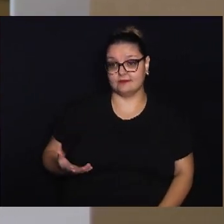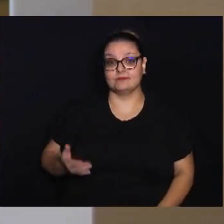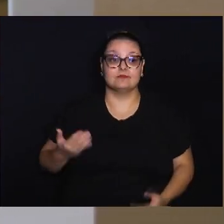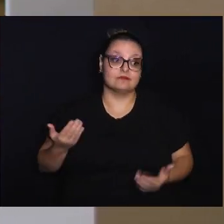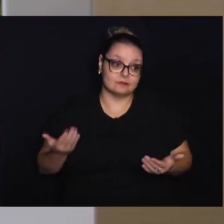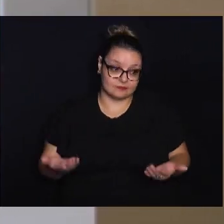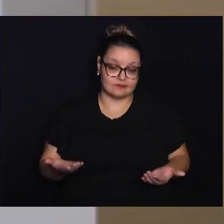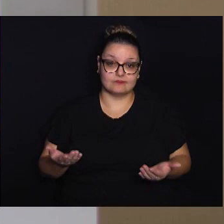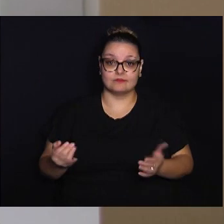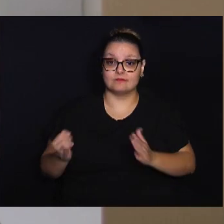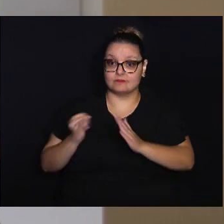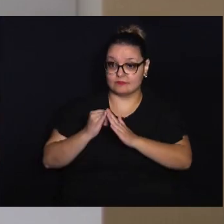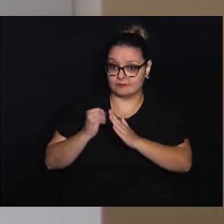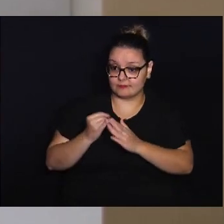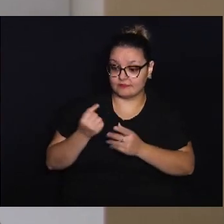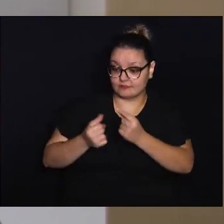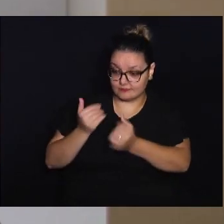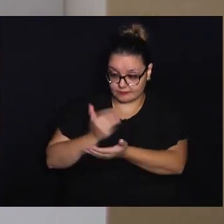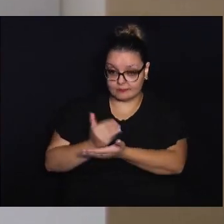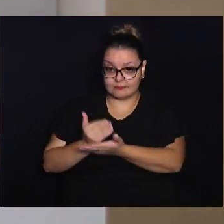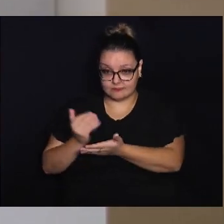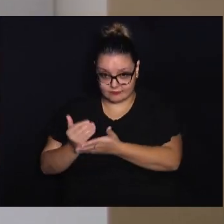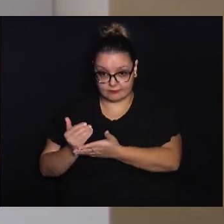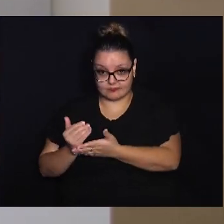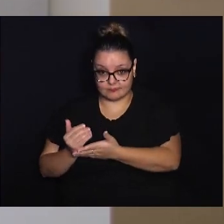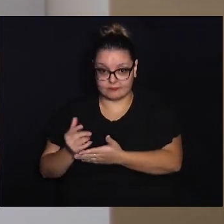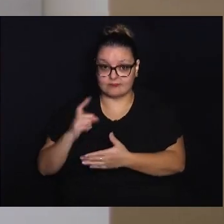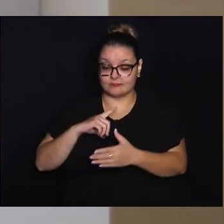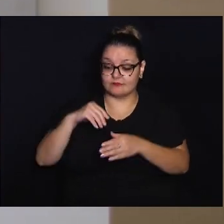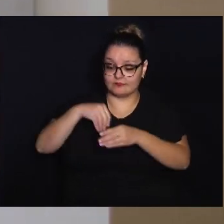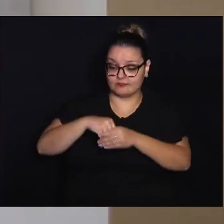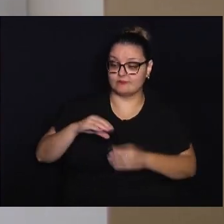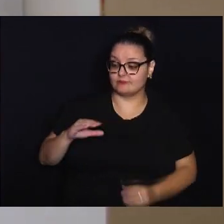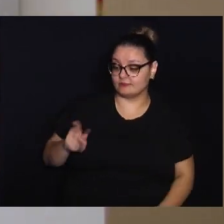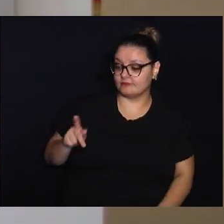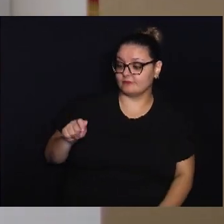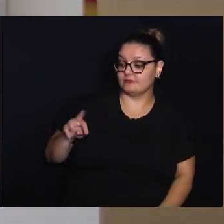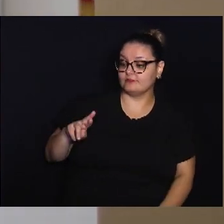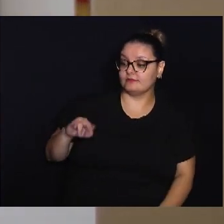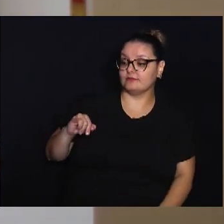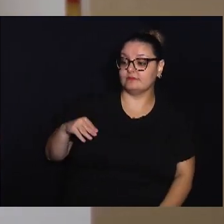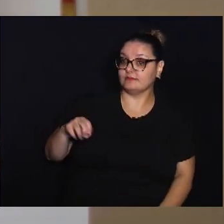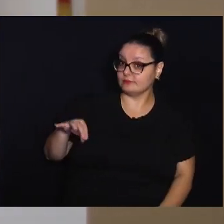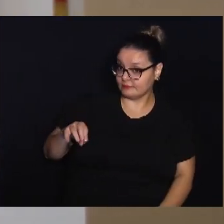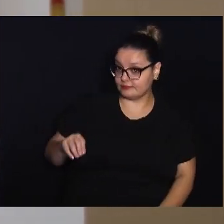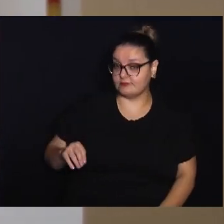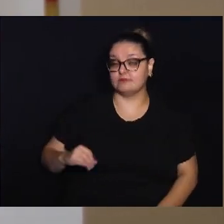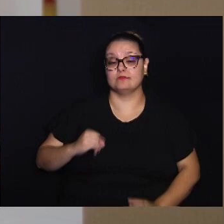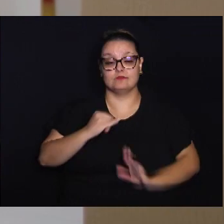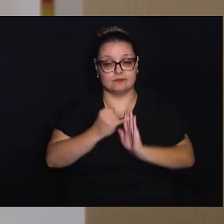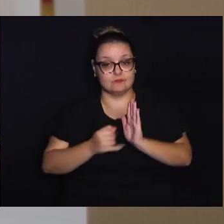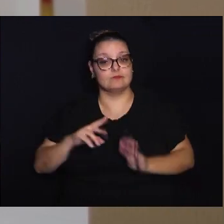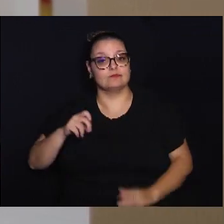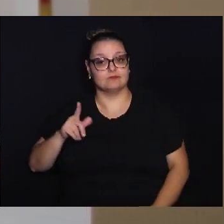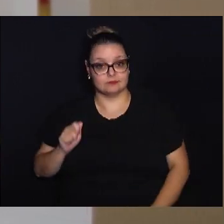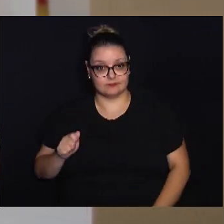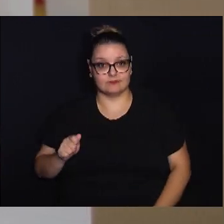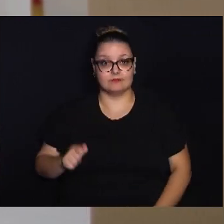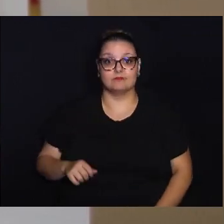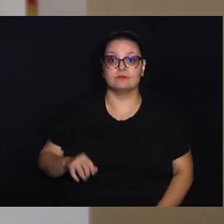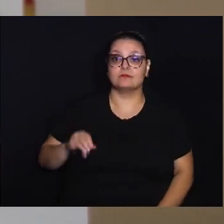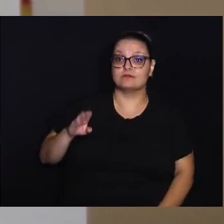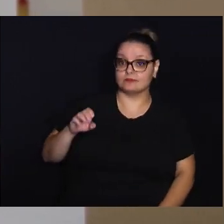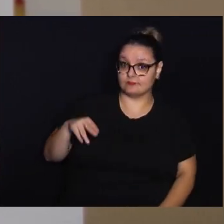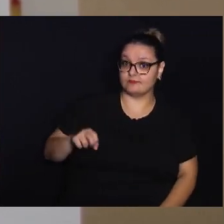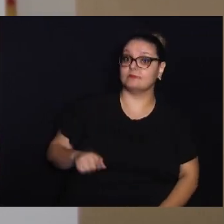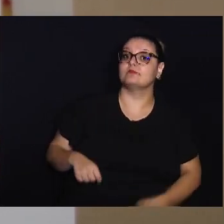momento, por mais que ele seja um imóvel financiado, ele vai compor o seu patrimônio no imposto de renda. Então, ele é um dos seus